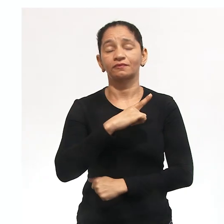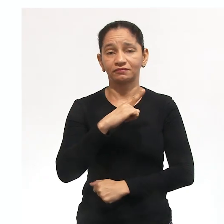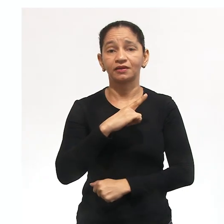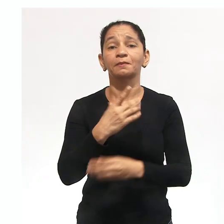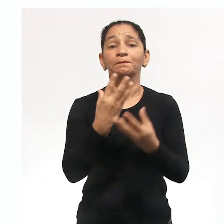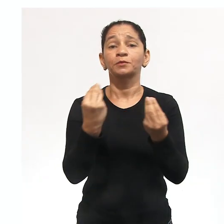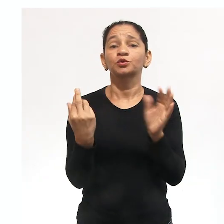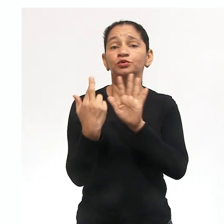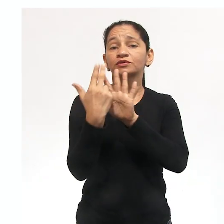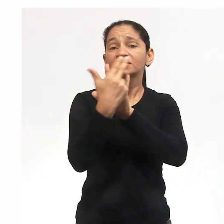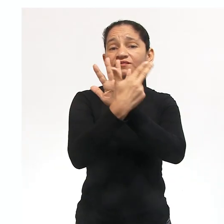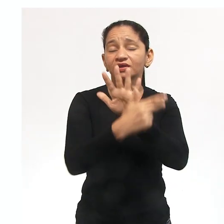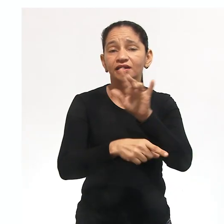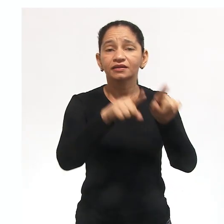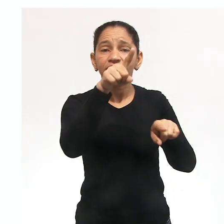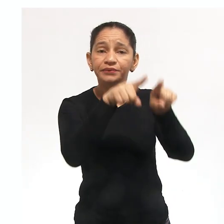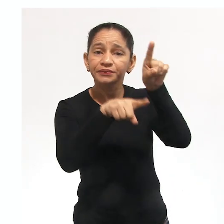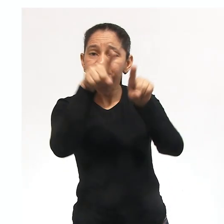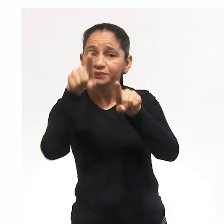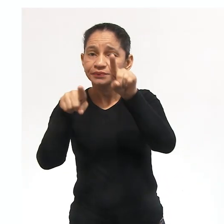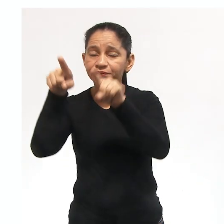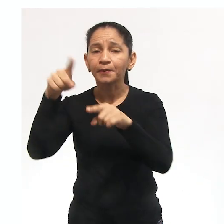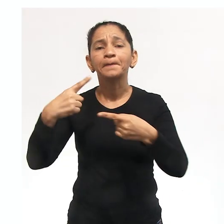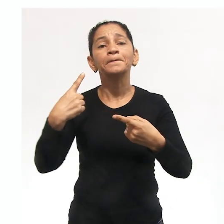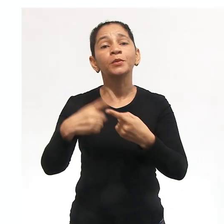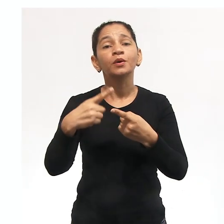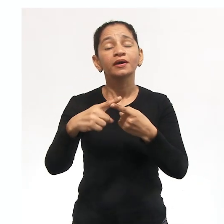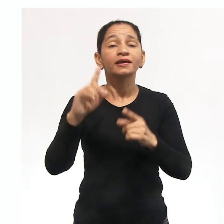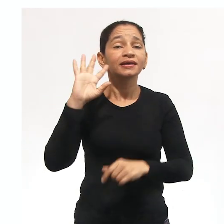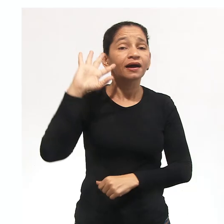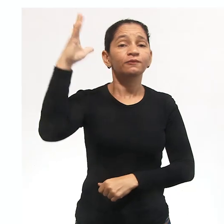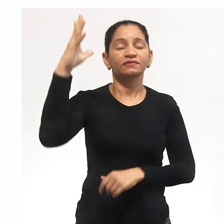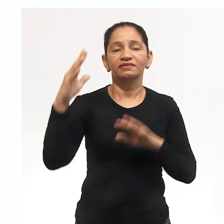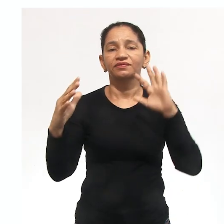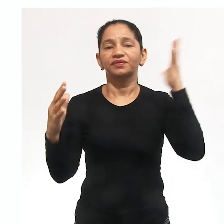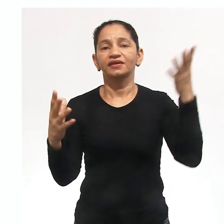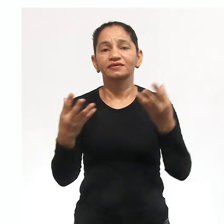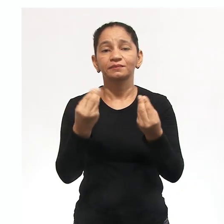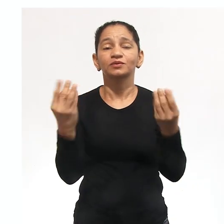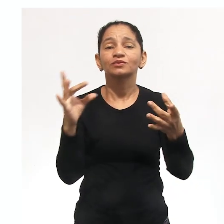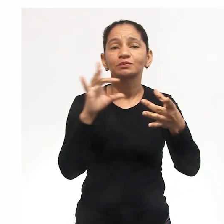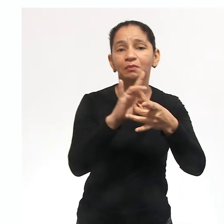considerar múltiplas variáveis, porque são fenômenos